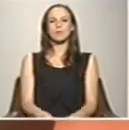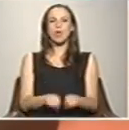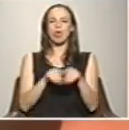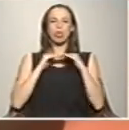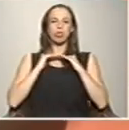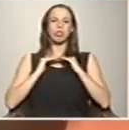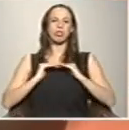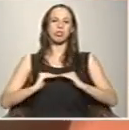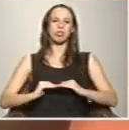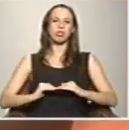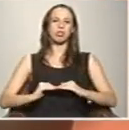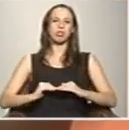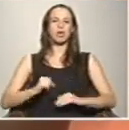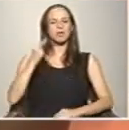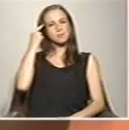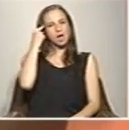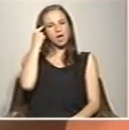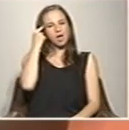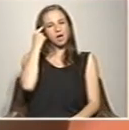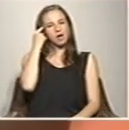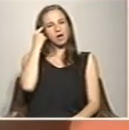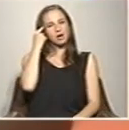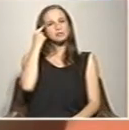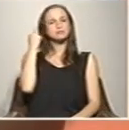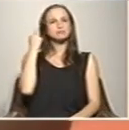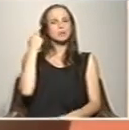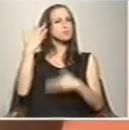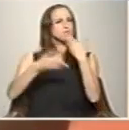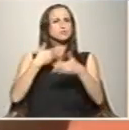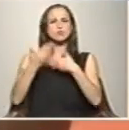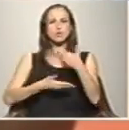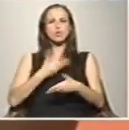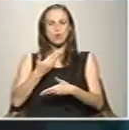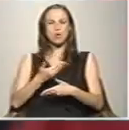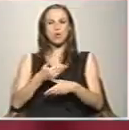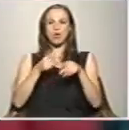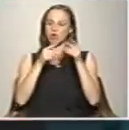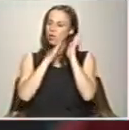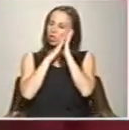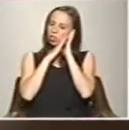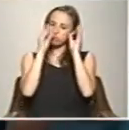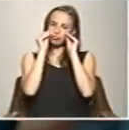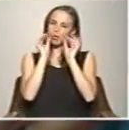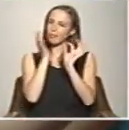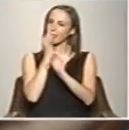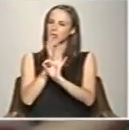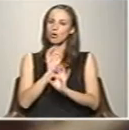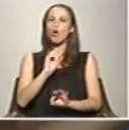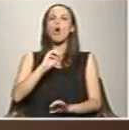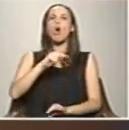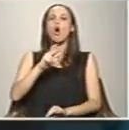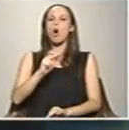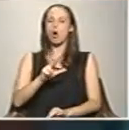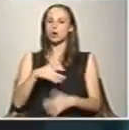relaxada, sente a mente desperta e digo, dorme-se muito bem. O Oscar está aí com uma agilidade